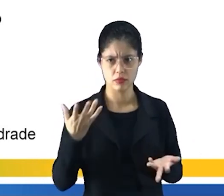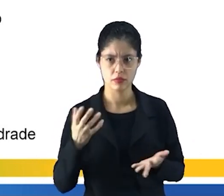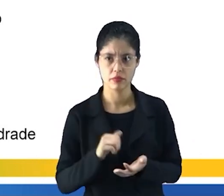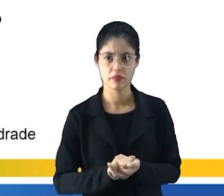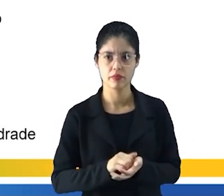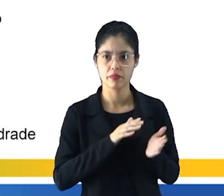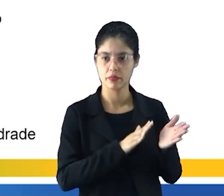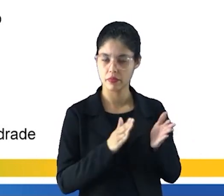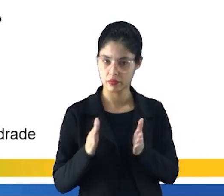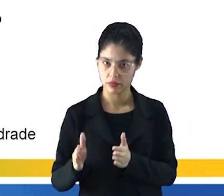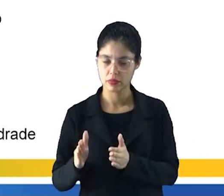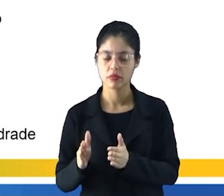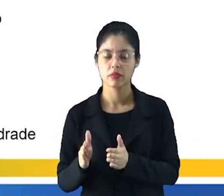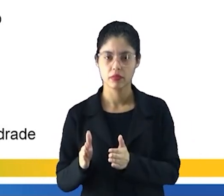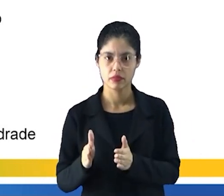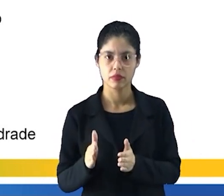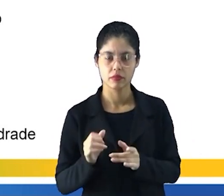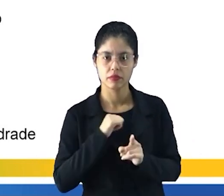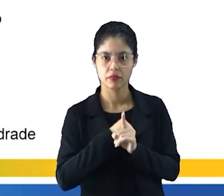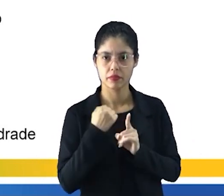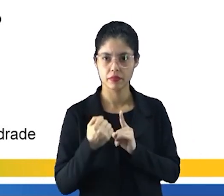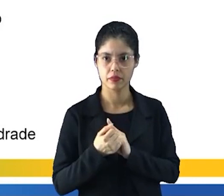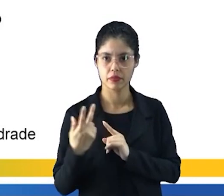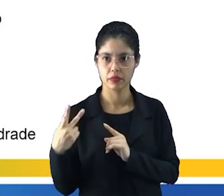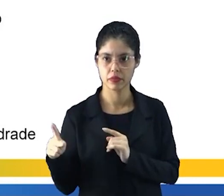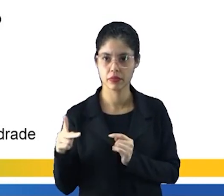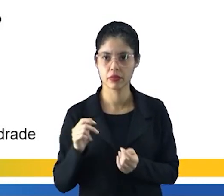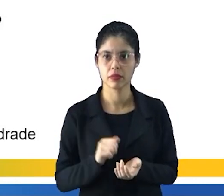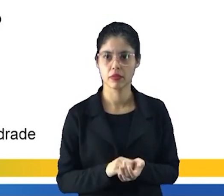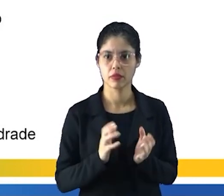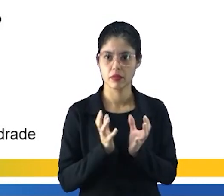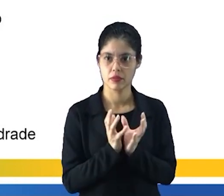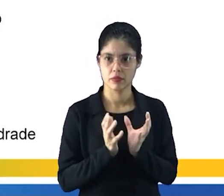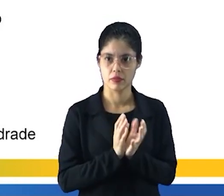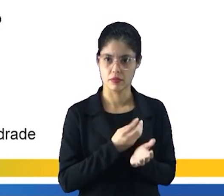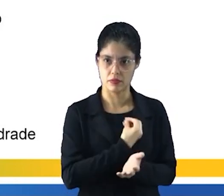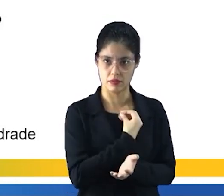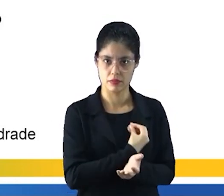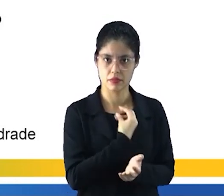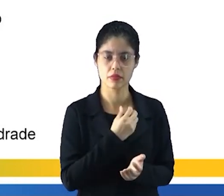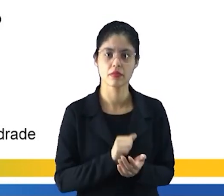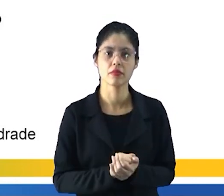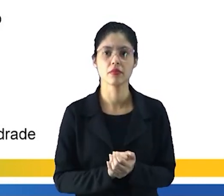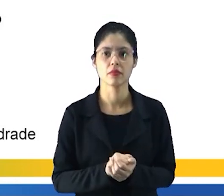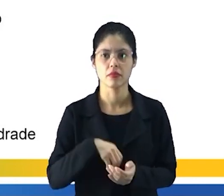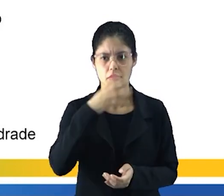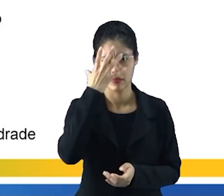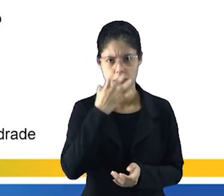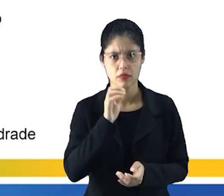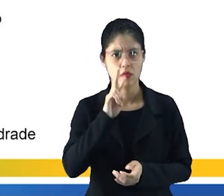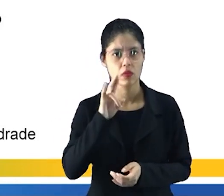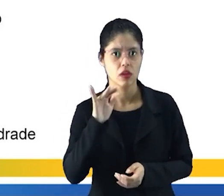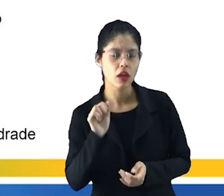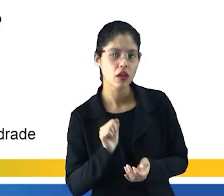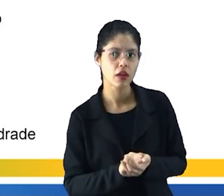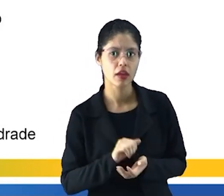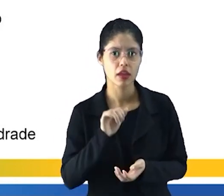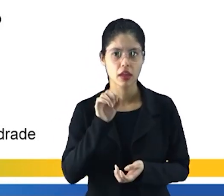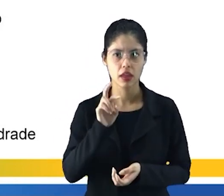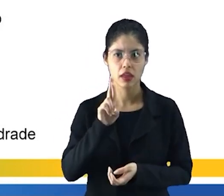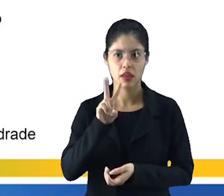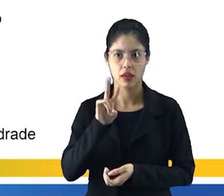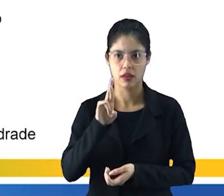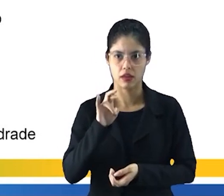né, faz parte do social dela, do grupo ali que ela vivia. Ao invés de ela dizer estou com raiva, ela diz estou